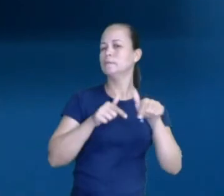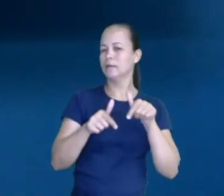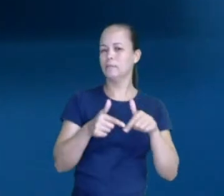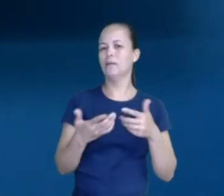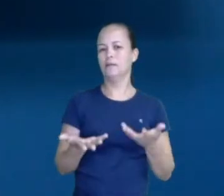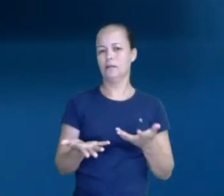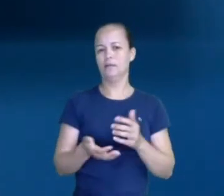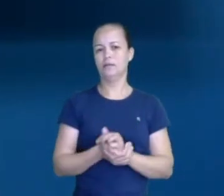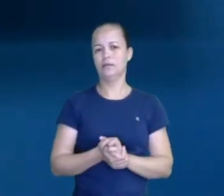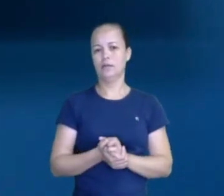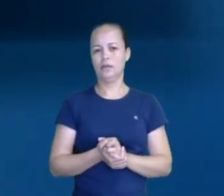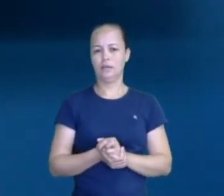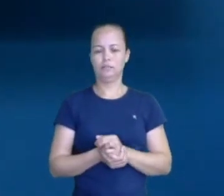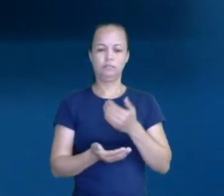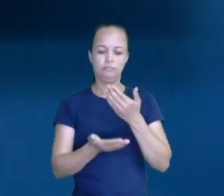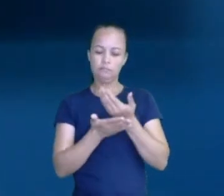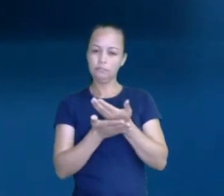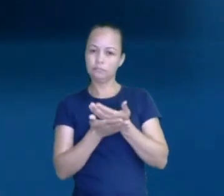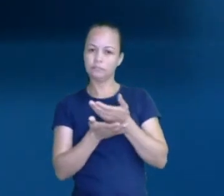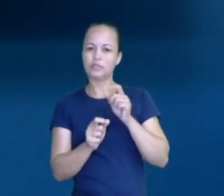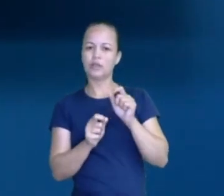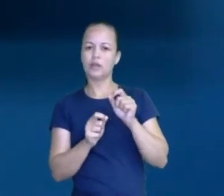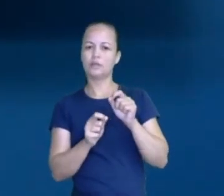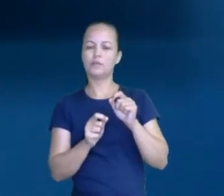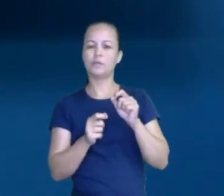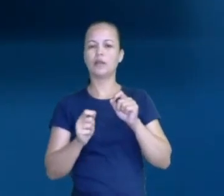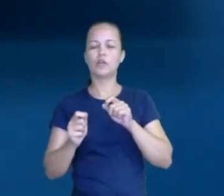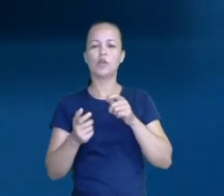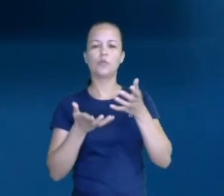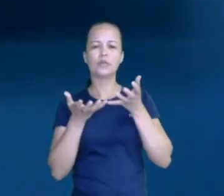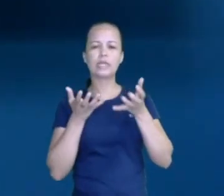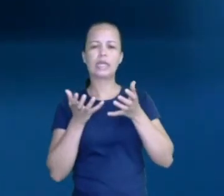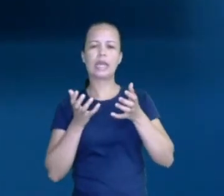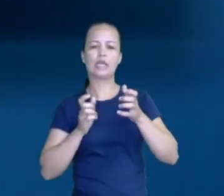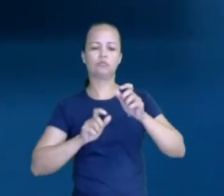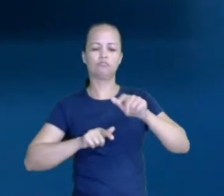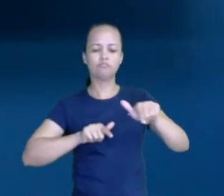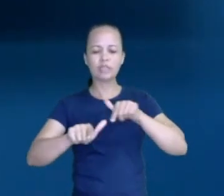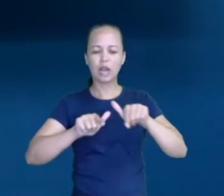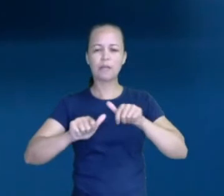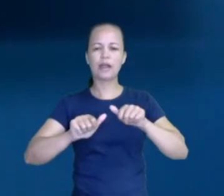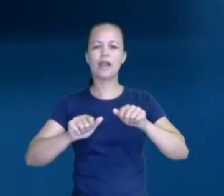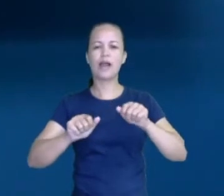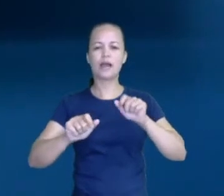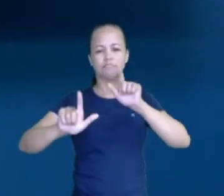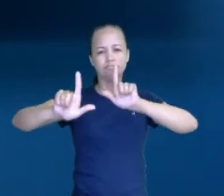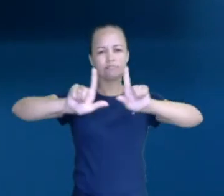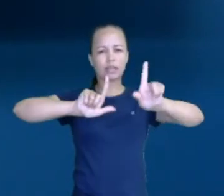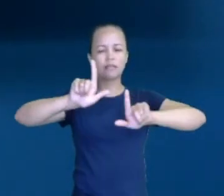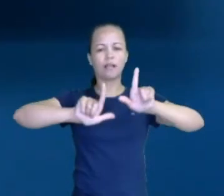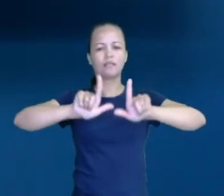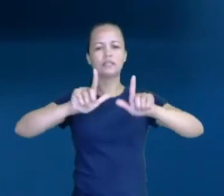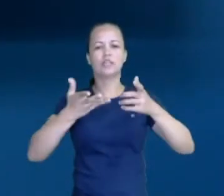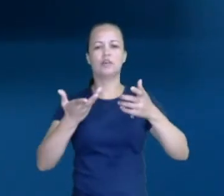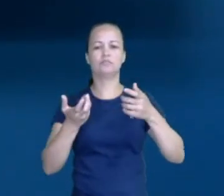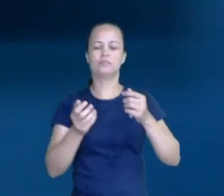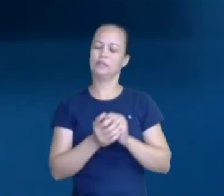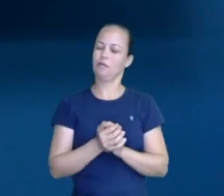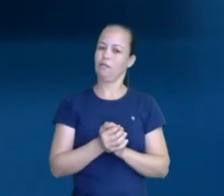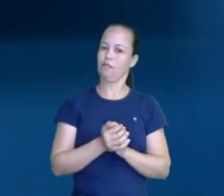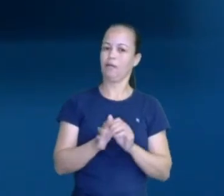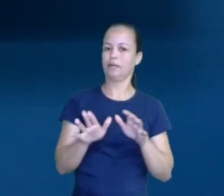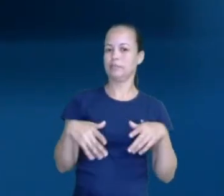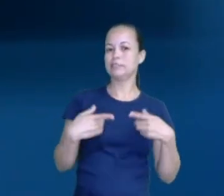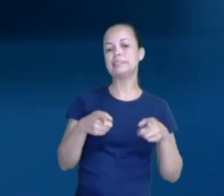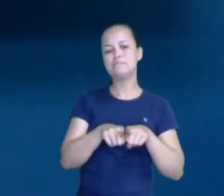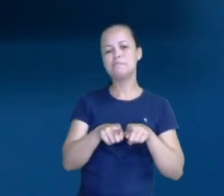saber o que eu preciso saber para trabalhar na televisão. Não, professora, eu não quero trabalhar assim. Eu quero ser um médico. você